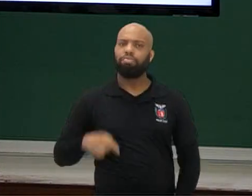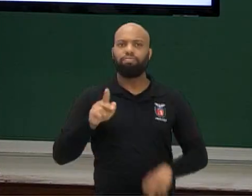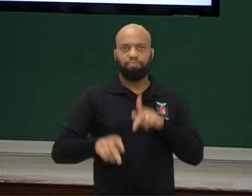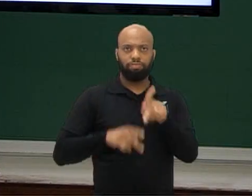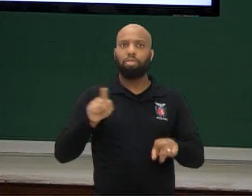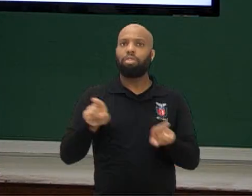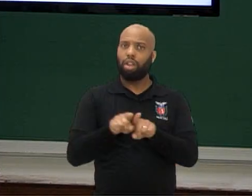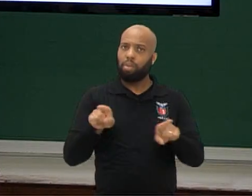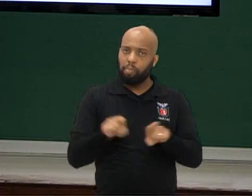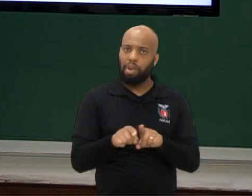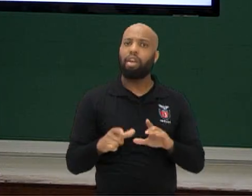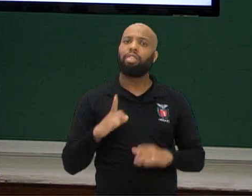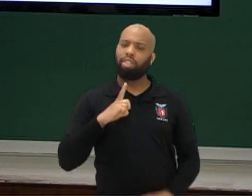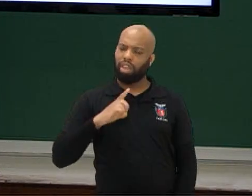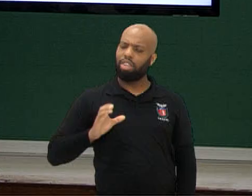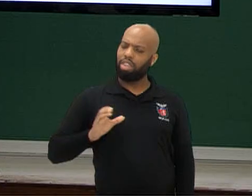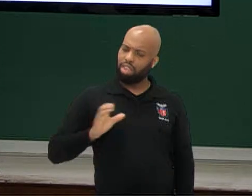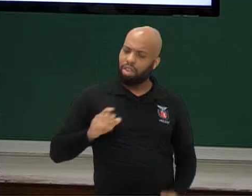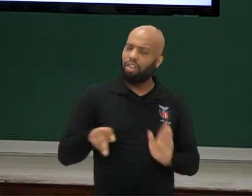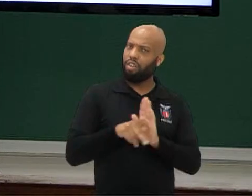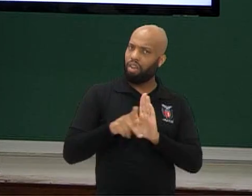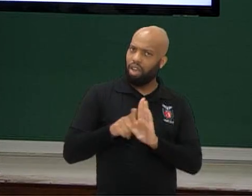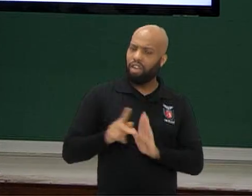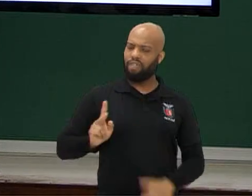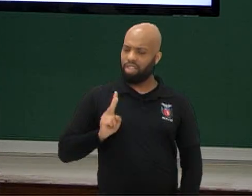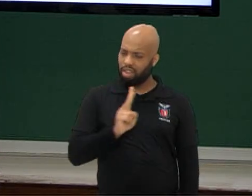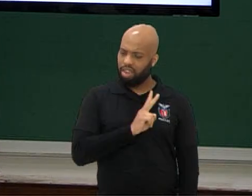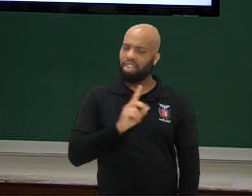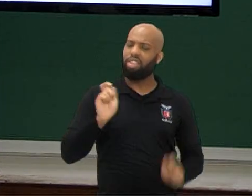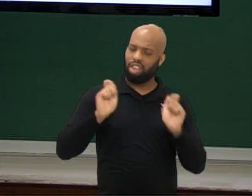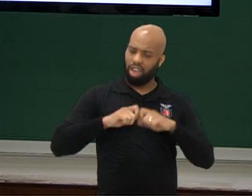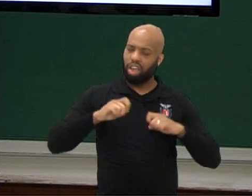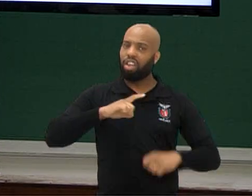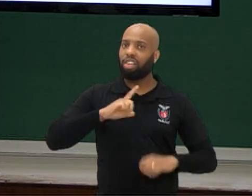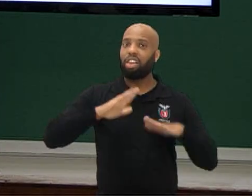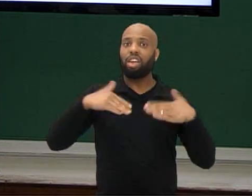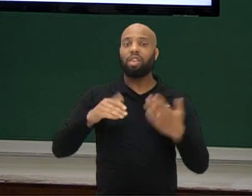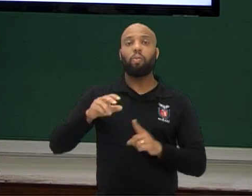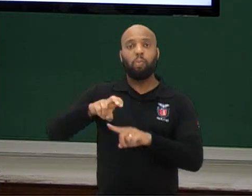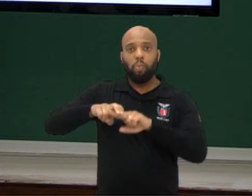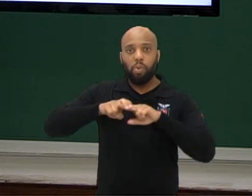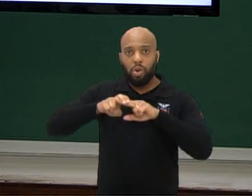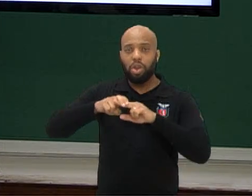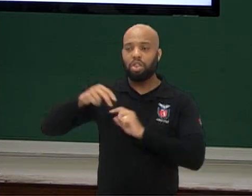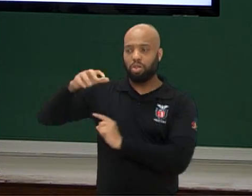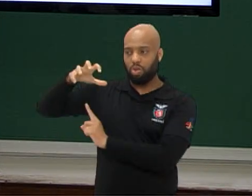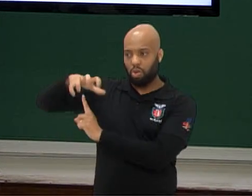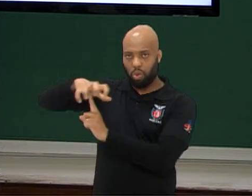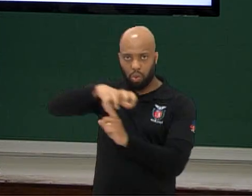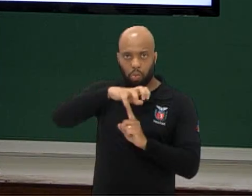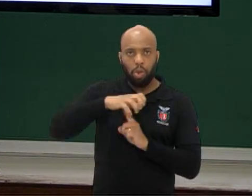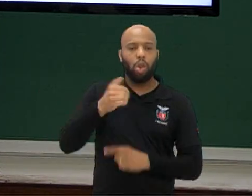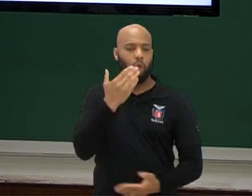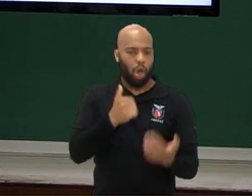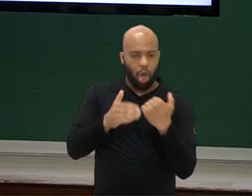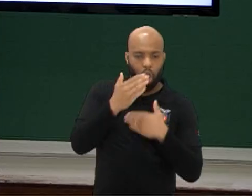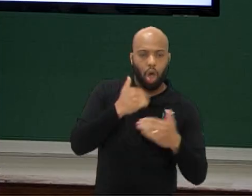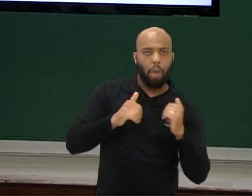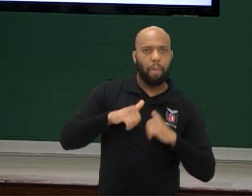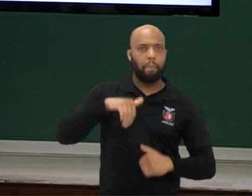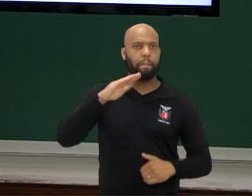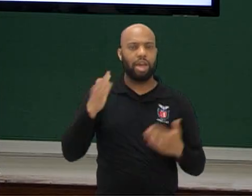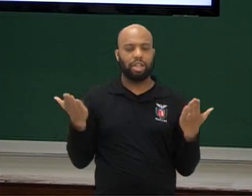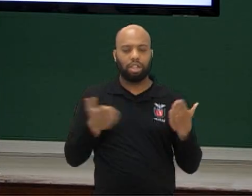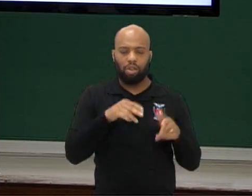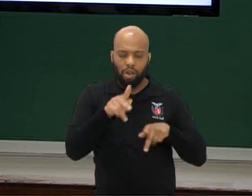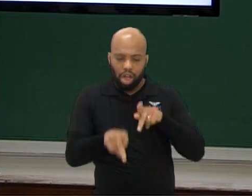toda essa riqueza nutricional faz com que os cogumelos sejam cada vez mais utilizados pelos diferentes povos